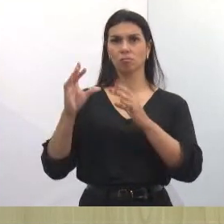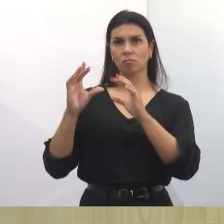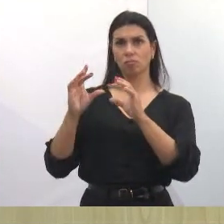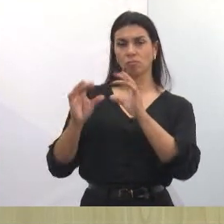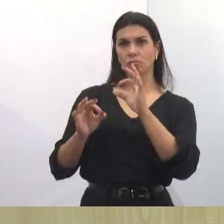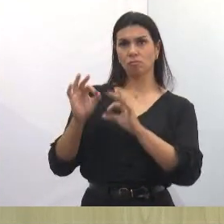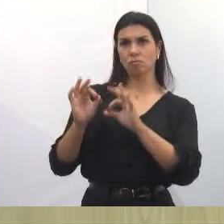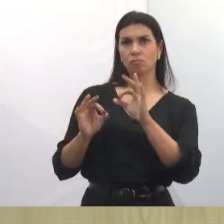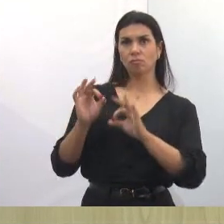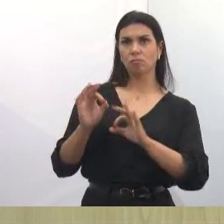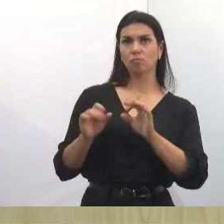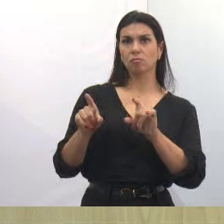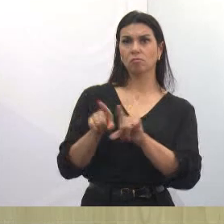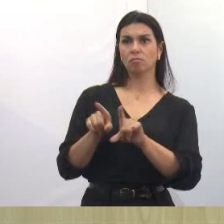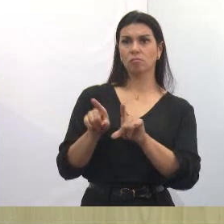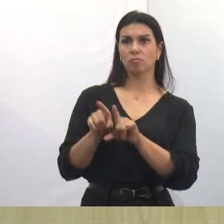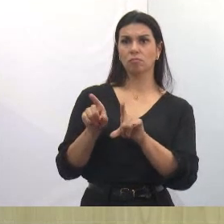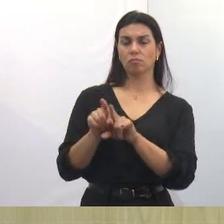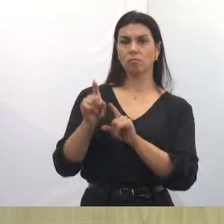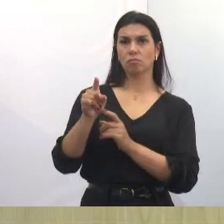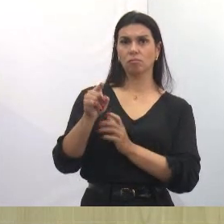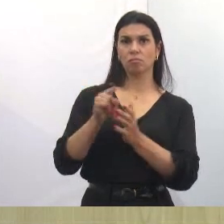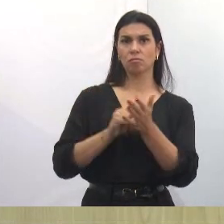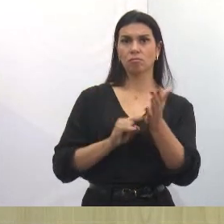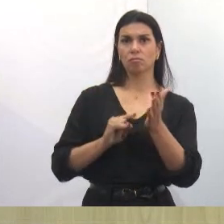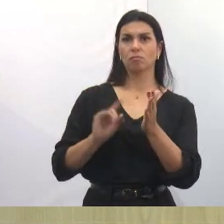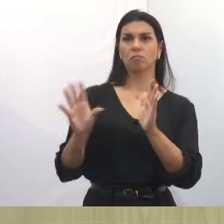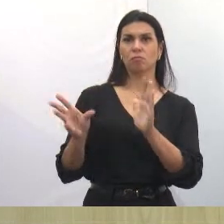Justificar, bem como anexar documentos